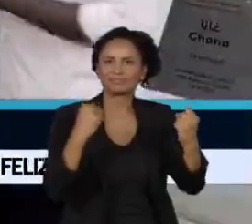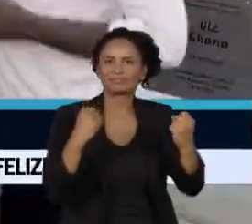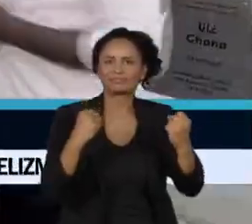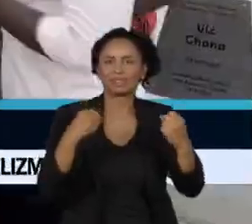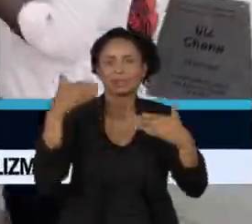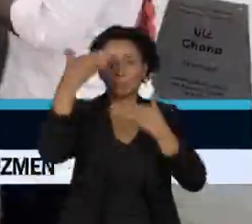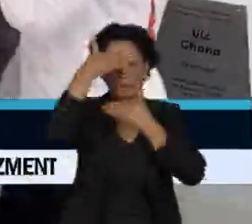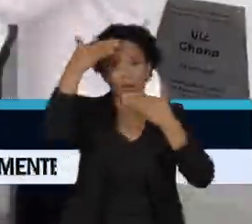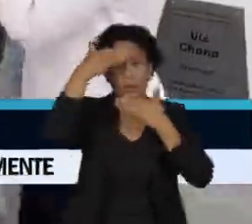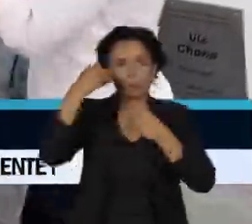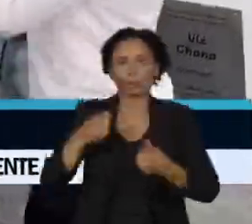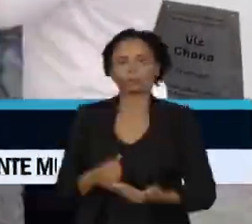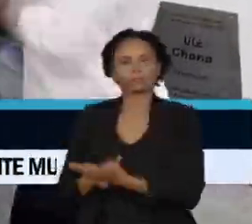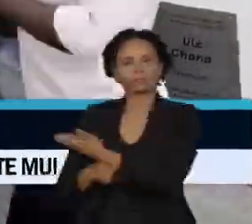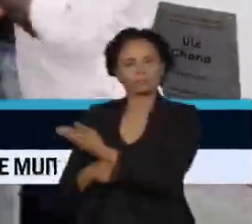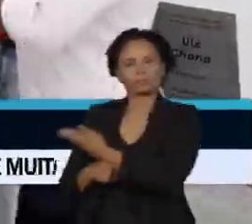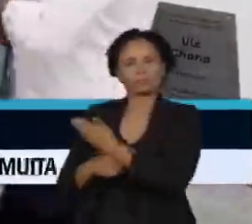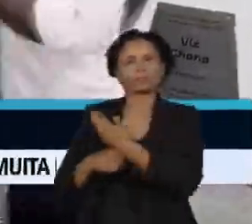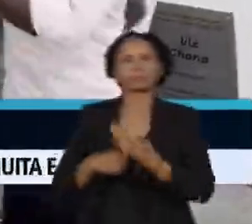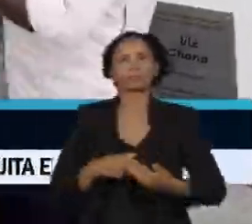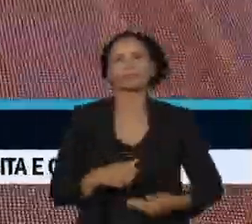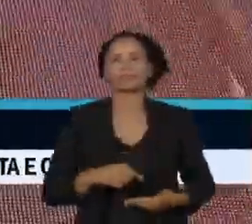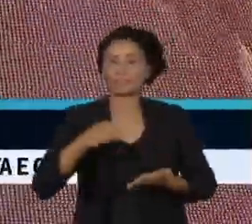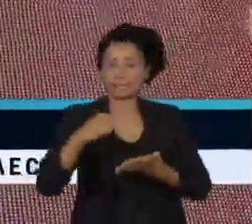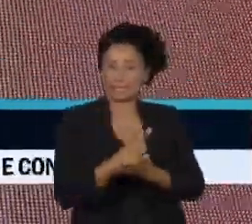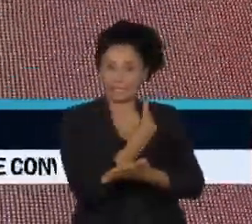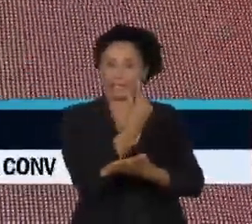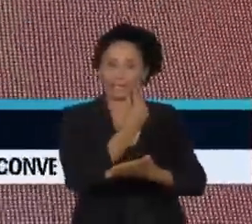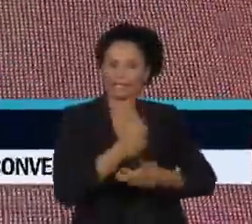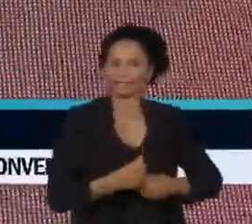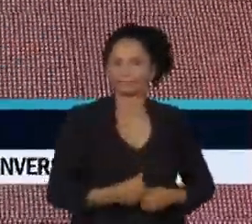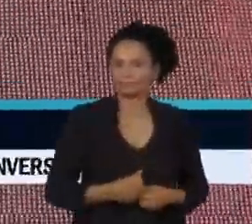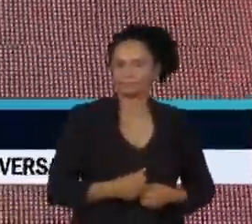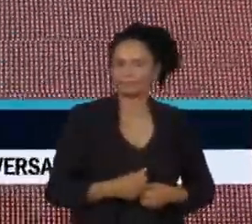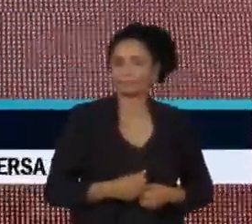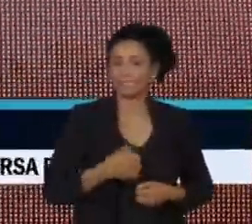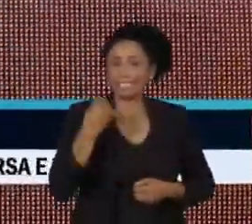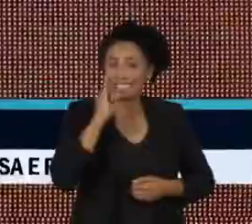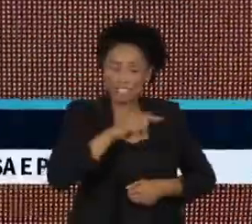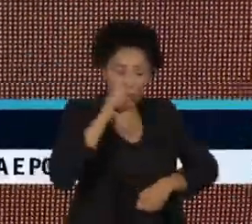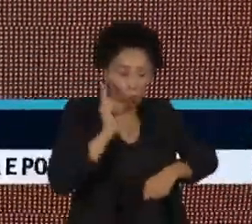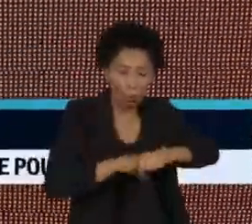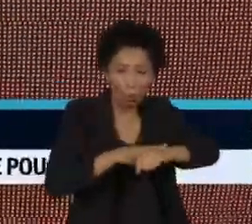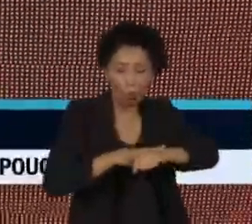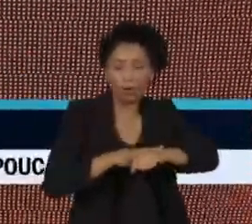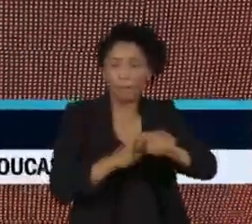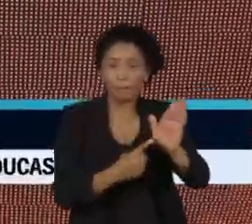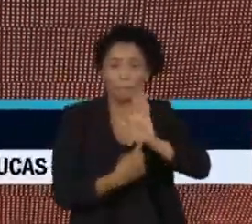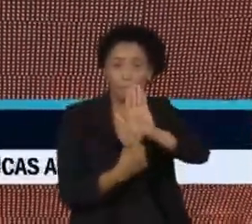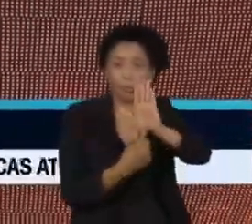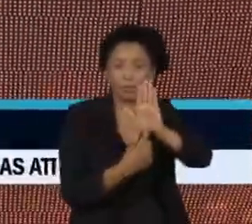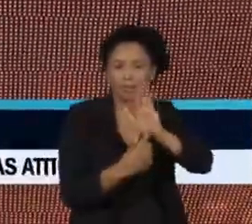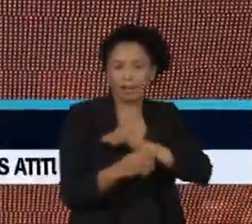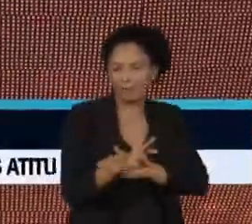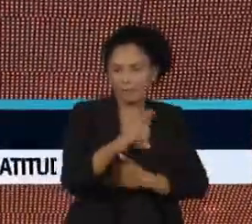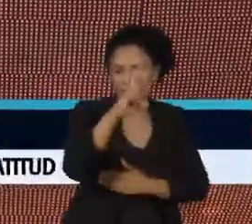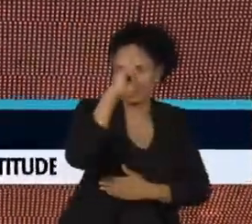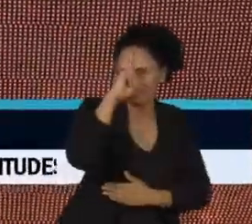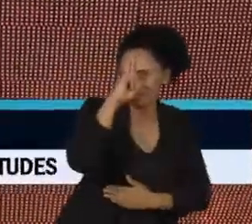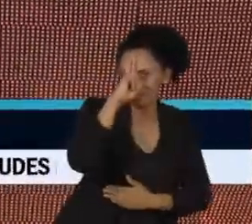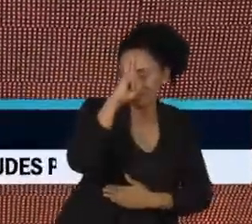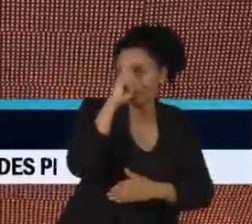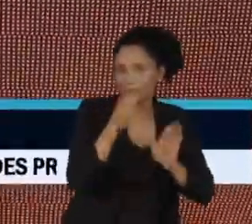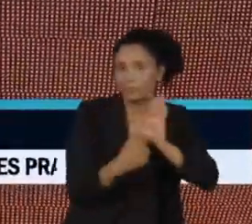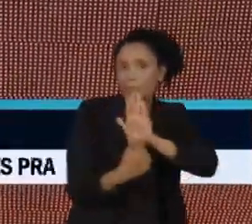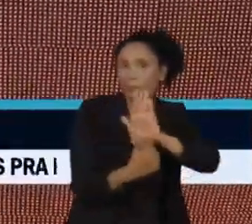marroquinos, ganeses. E quando o relógio marcar 0000, o futebol vai ser a